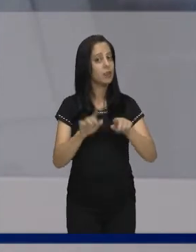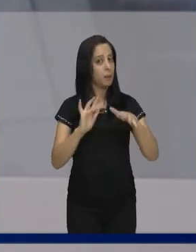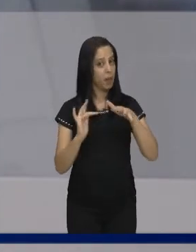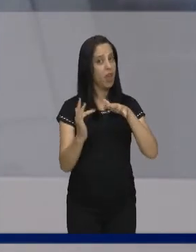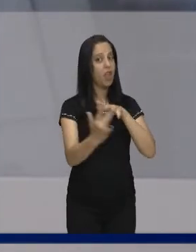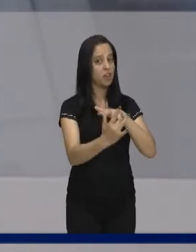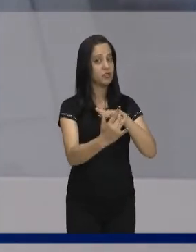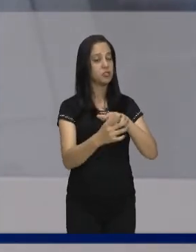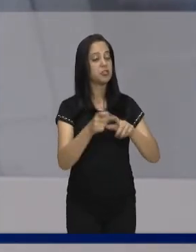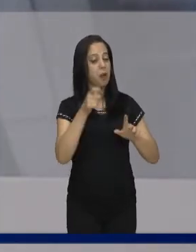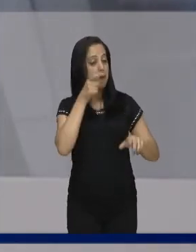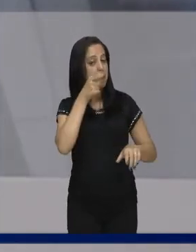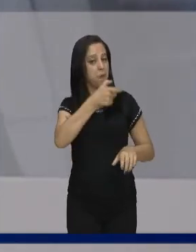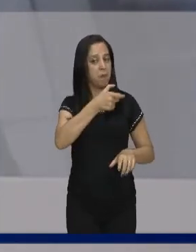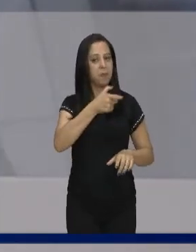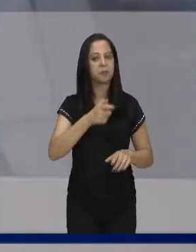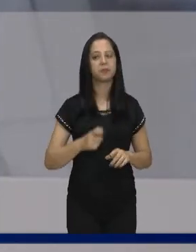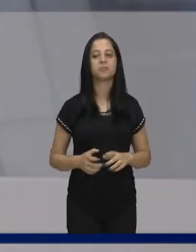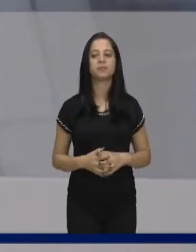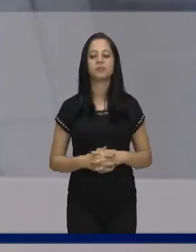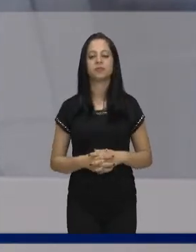redes sociais.